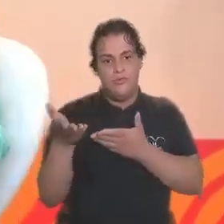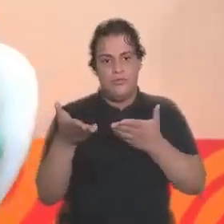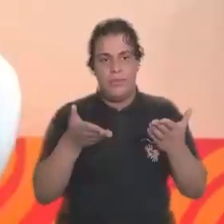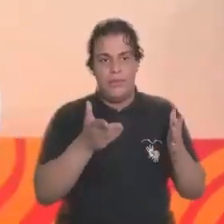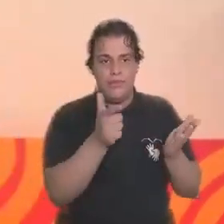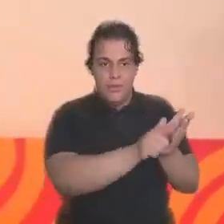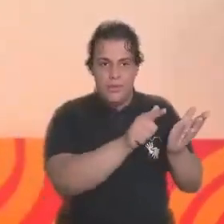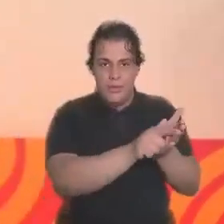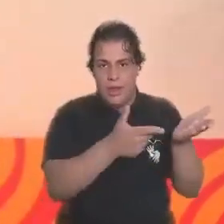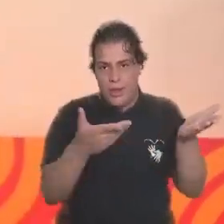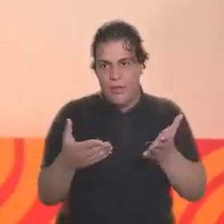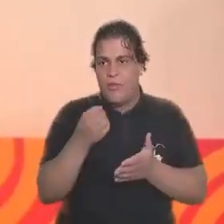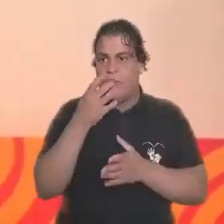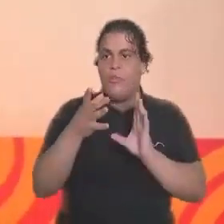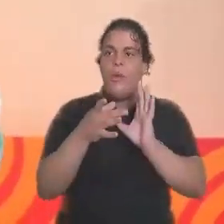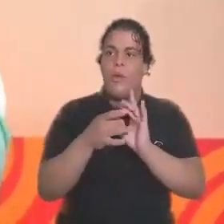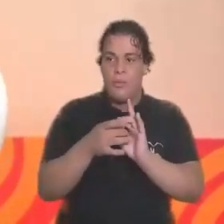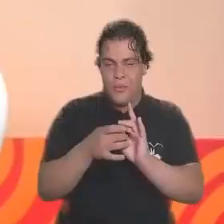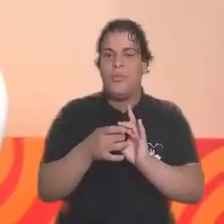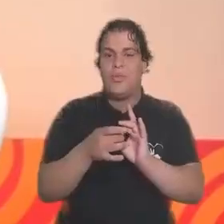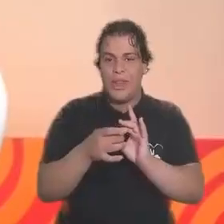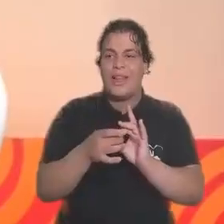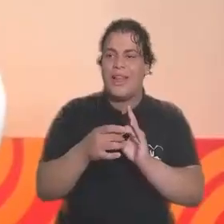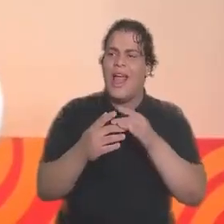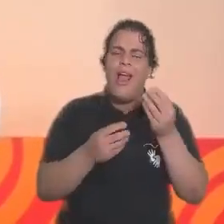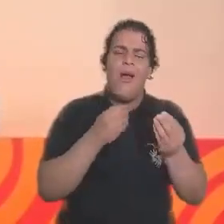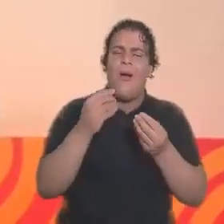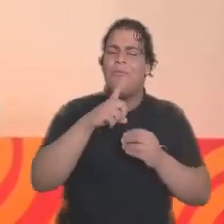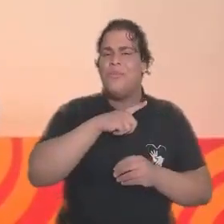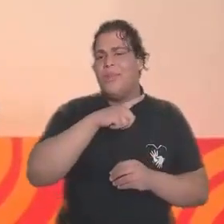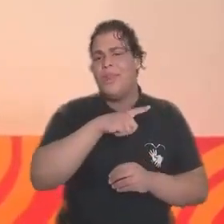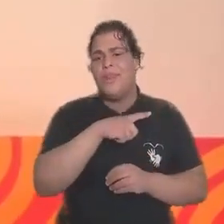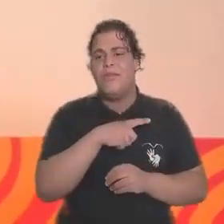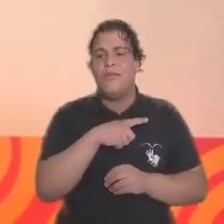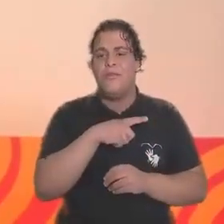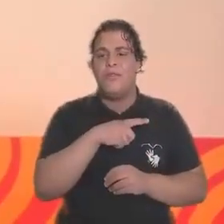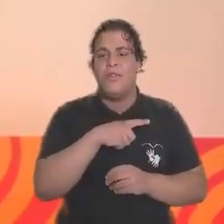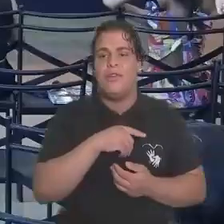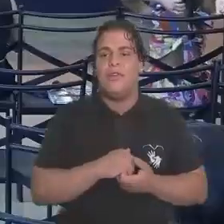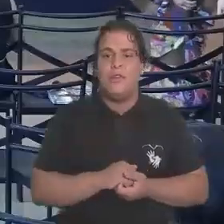muito boa essa parceria, viu, Guto? E como teve essa...